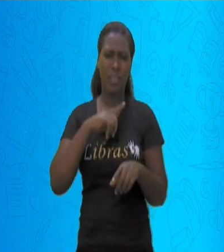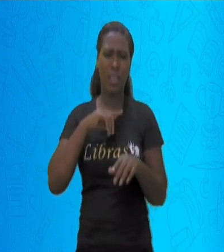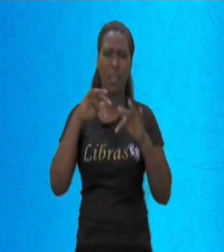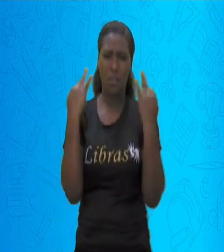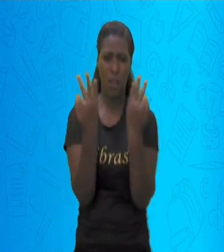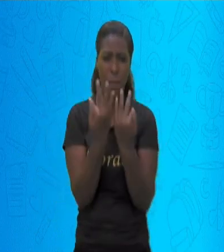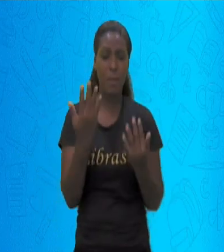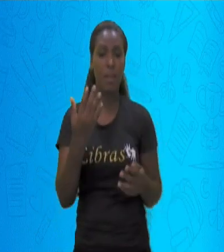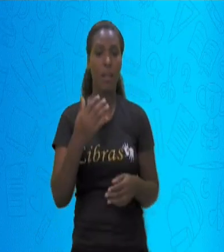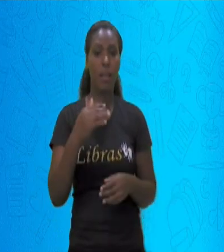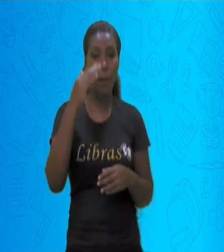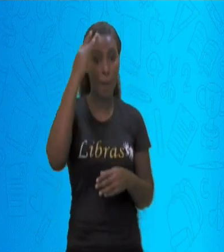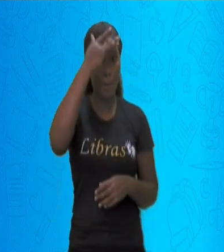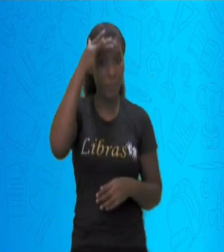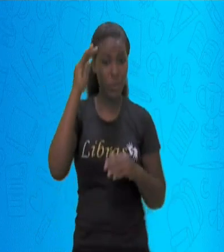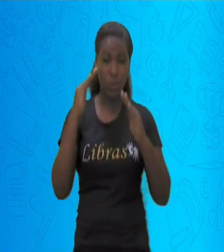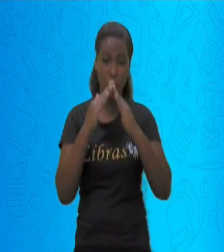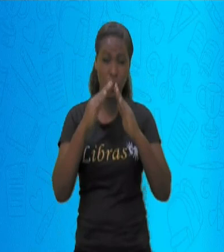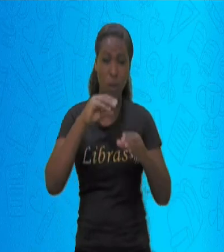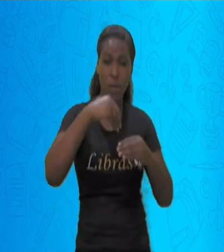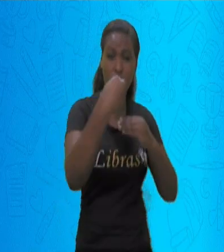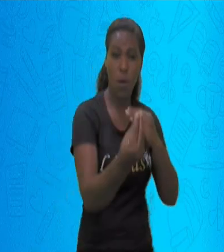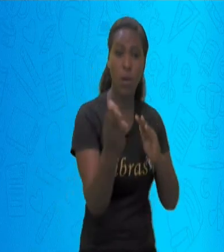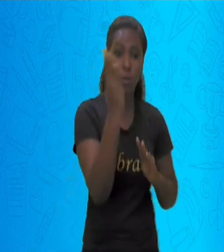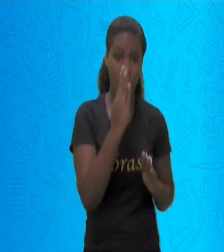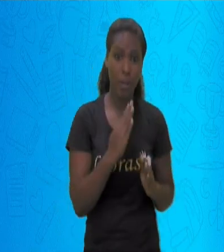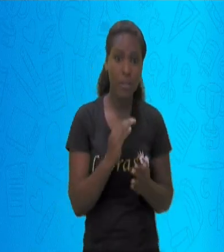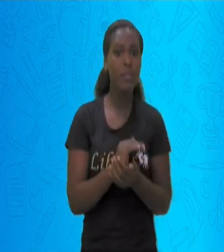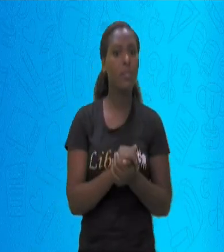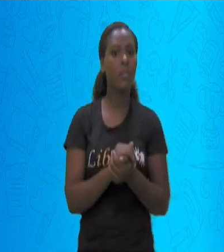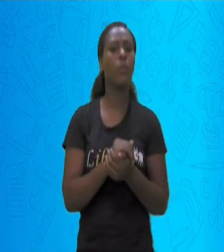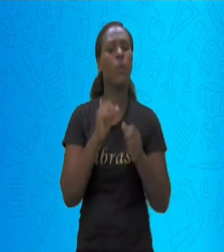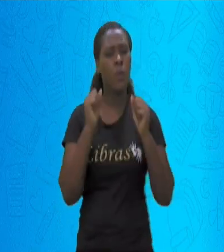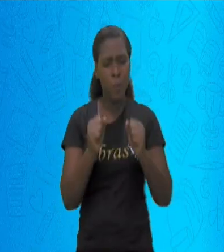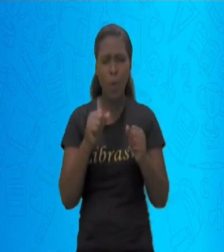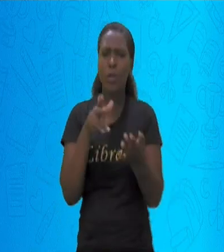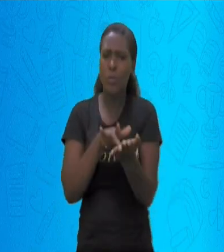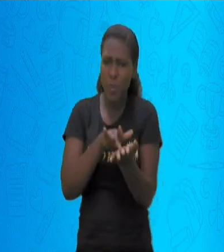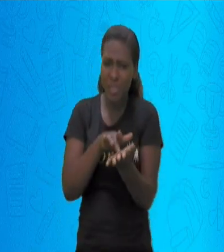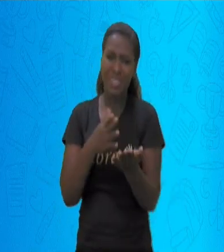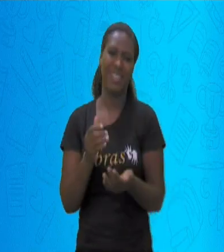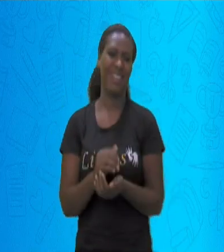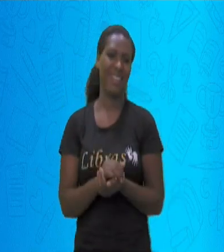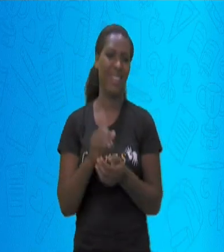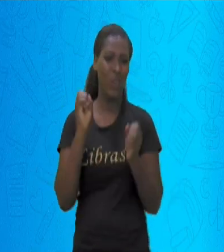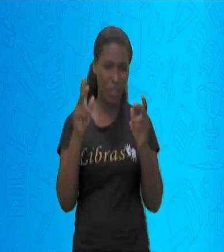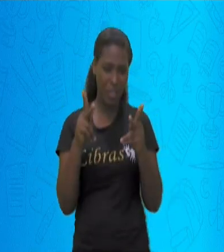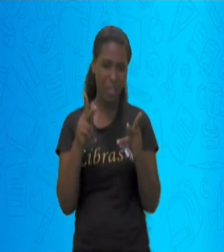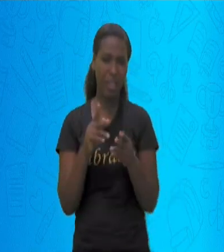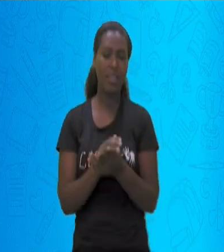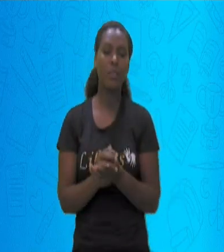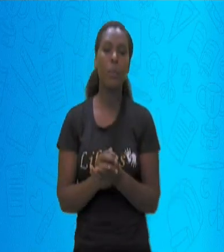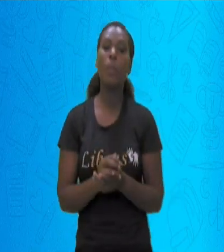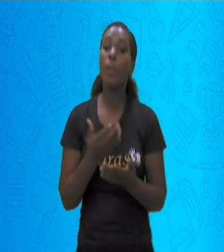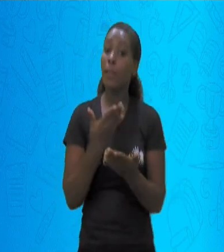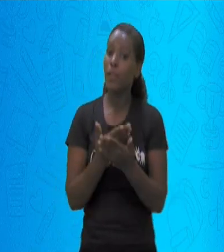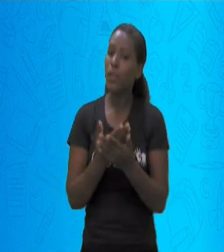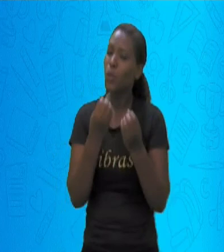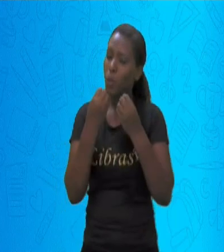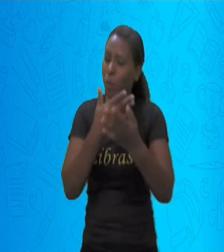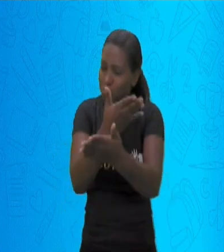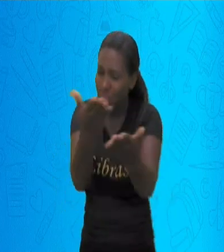ótima hora para trabalhar um pouquinho sobre a bandeira. Bom trabalho a todos vocês! E para acessar a